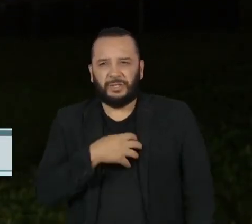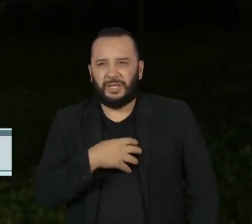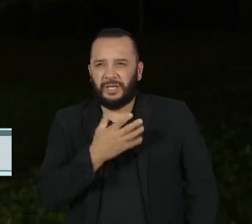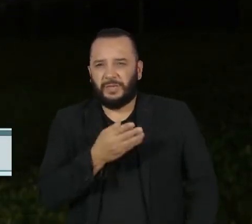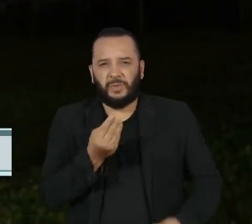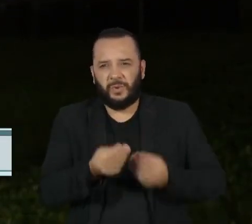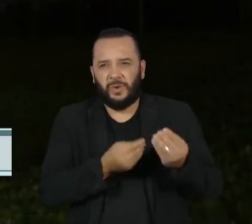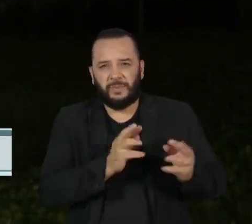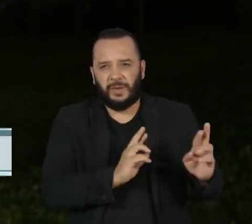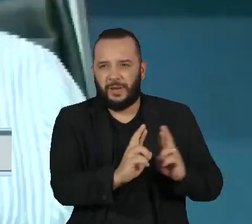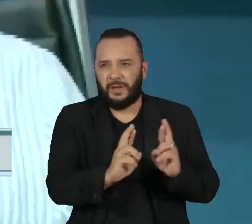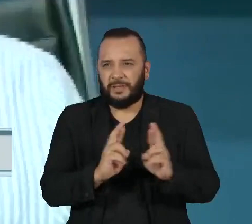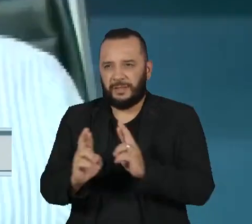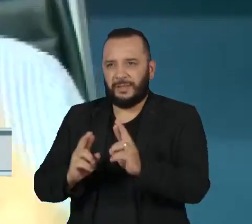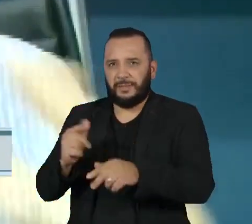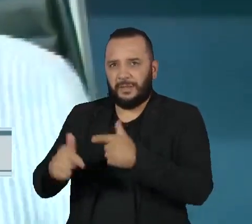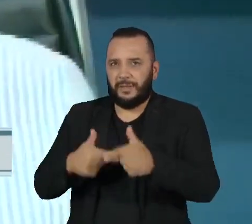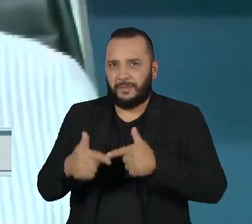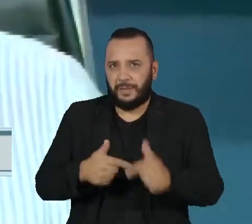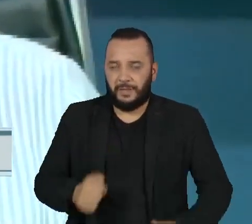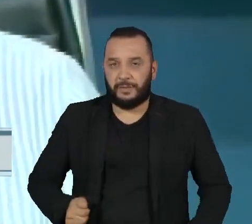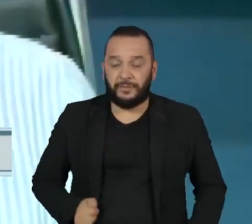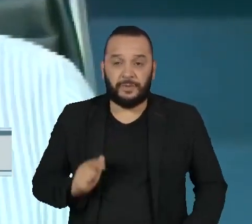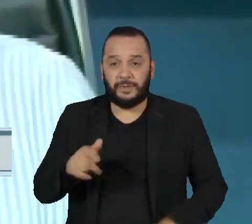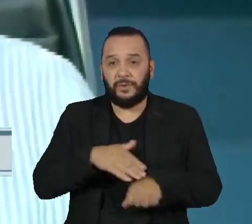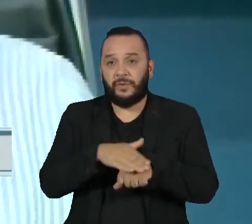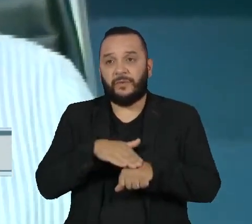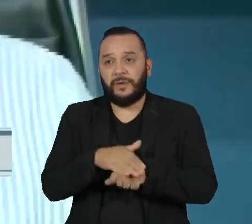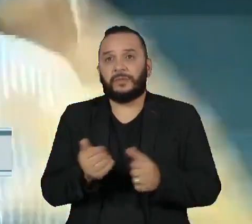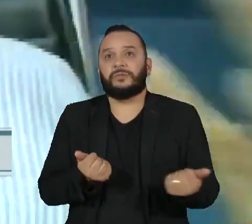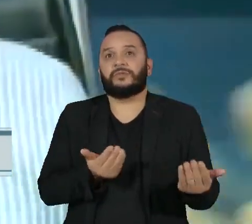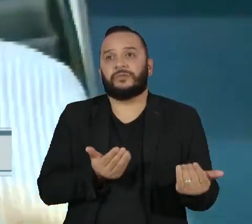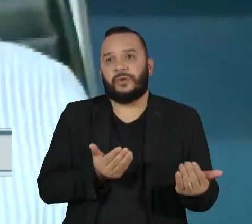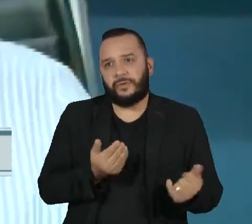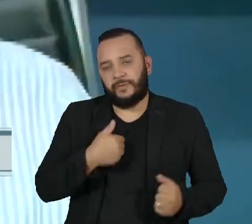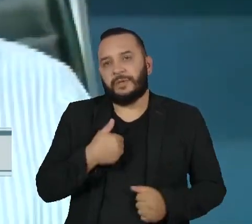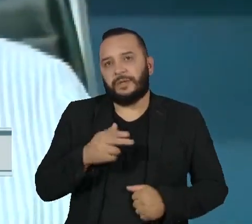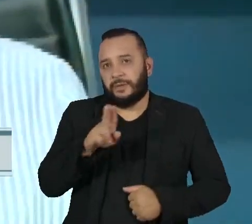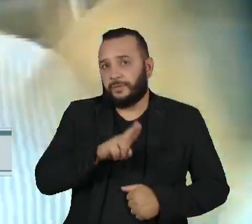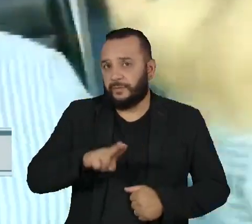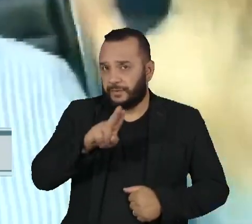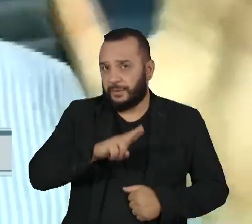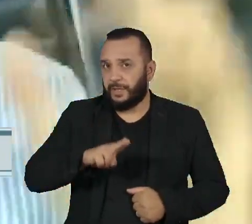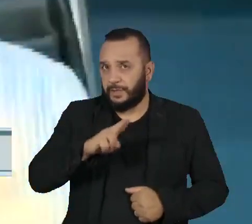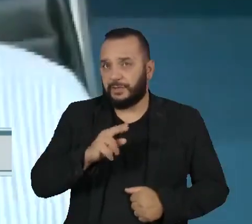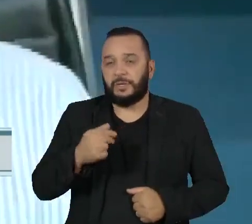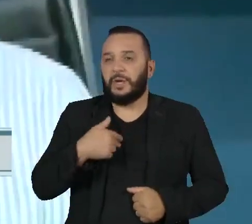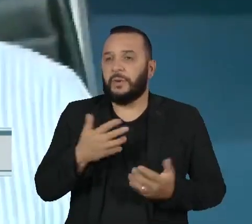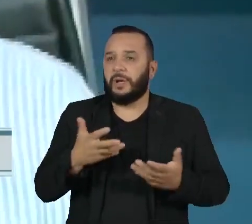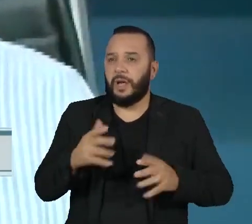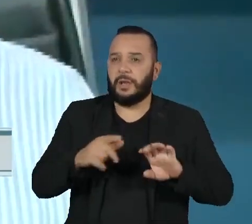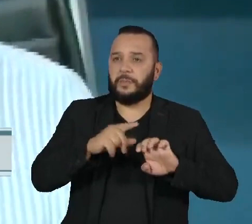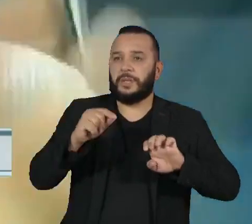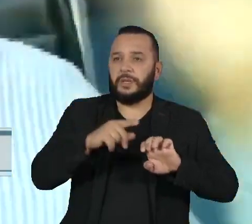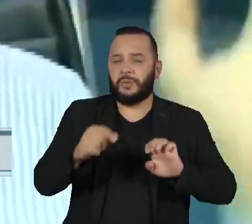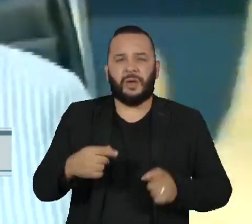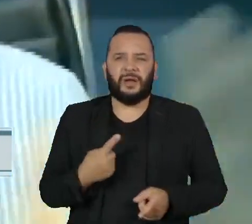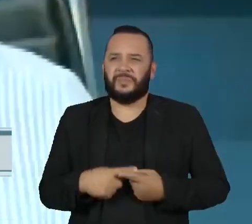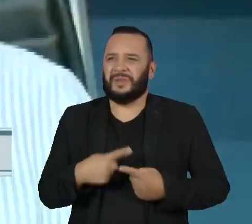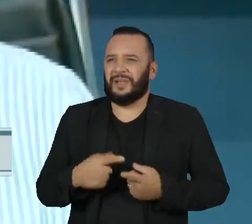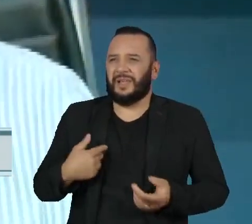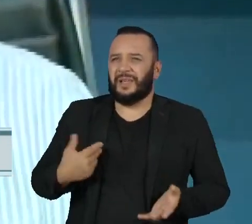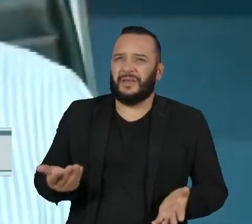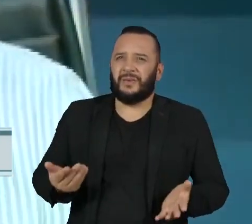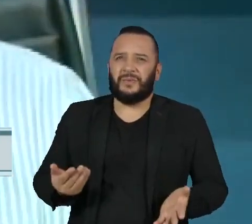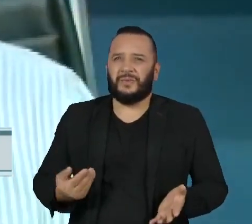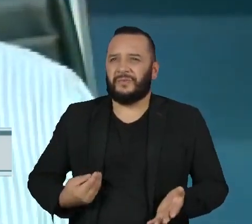nos relacionamos com trabalho se você conversa com esses jovens por exemplo das Universidades de maior destaque el diz eu quero ser empreendedores fala por quê fala porque eu não quero viver o